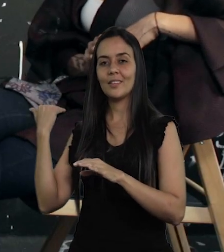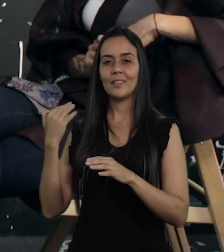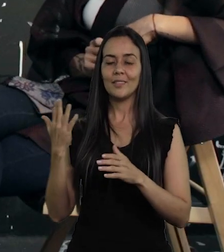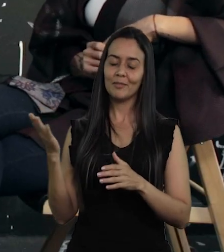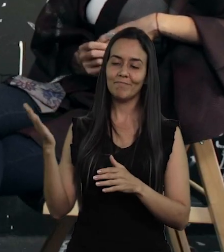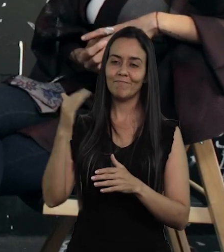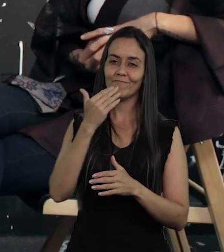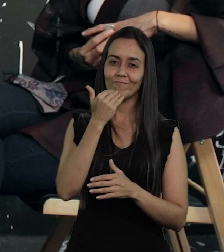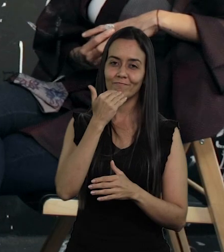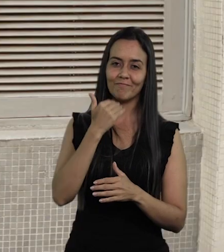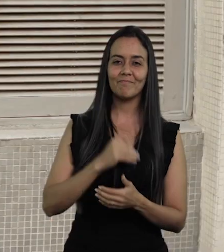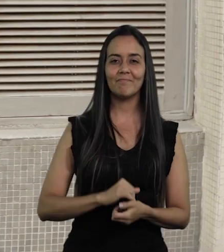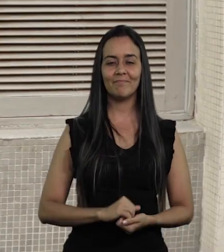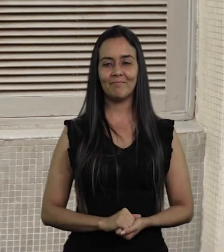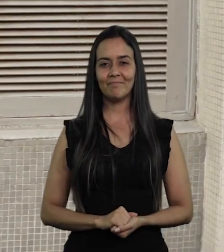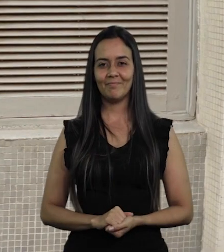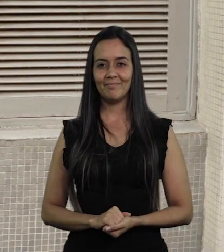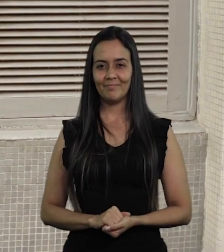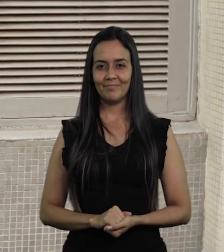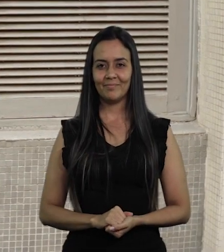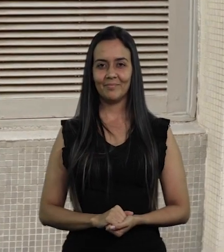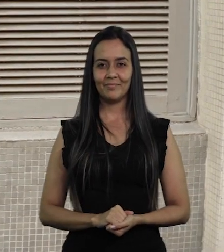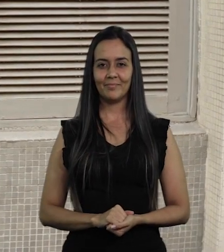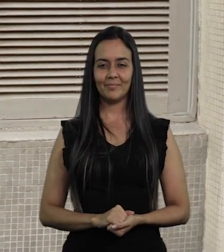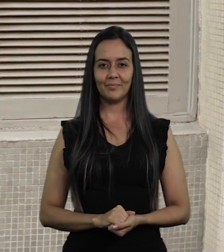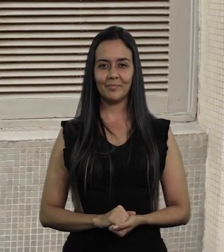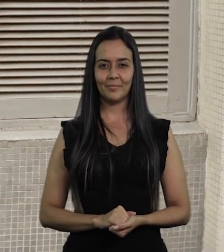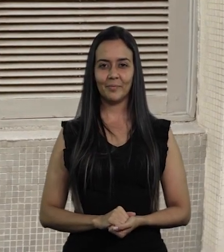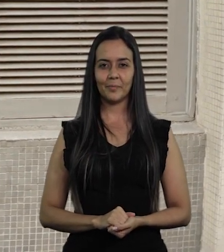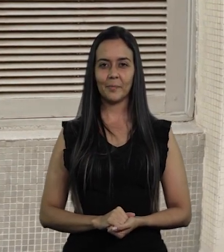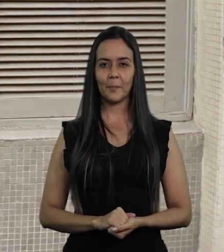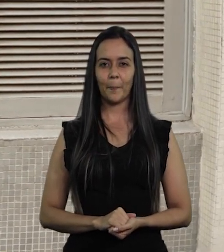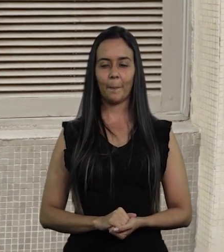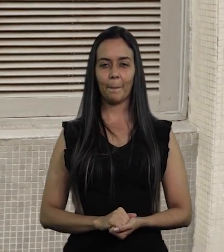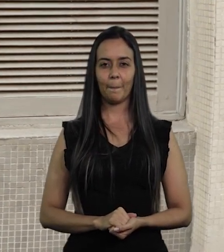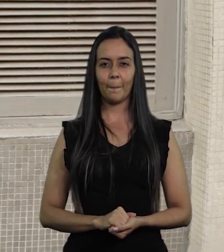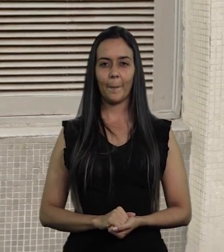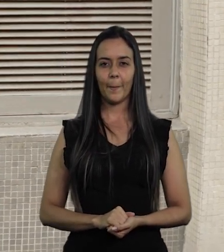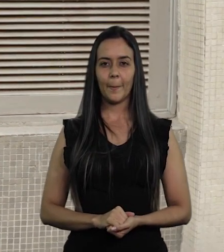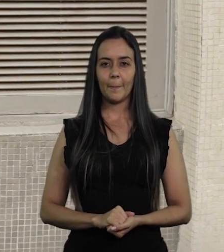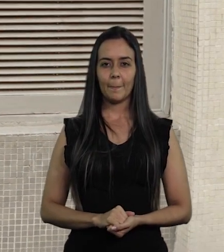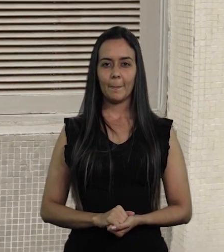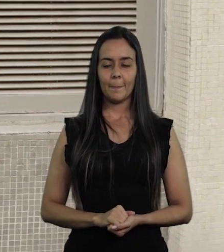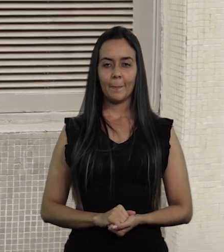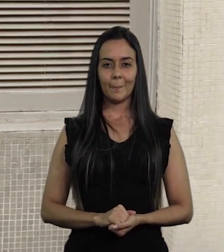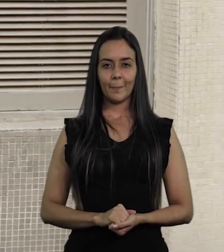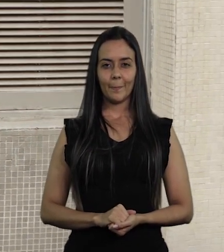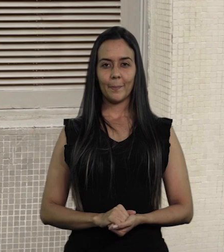Né? Vamos lá. Vamos lá, colocar máscara. Vamos.